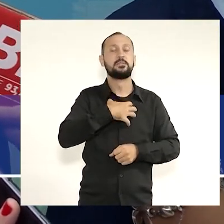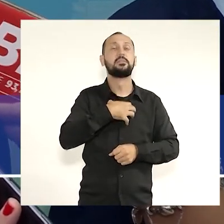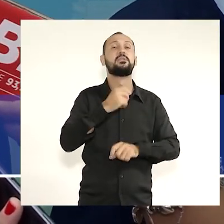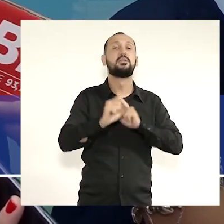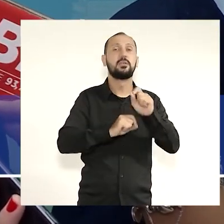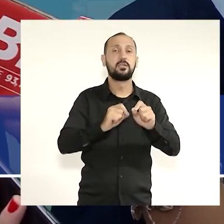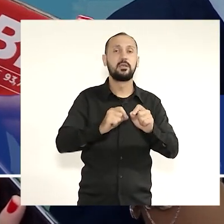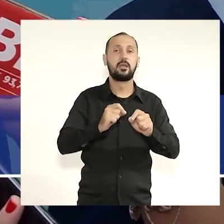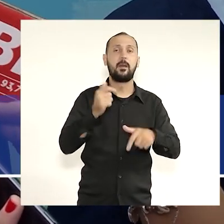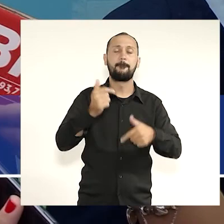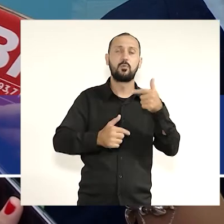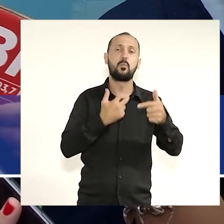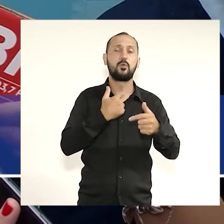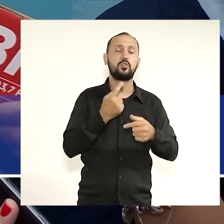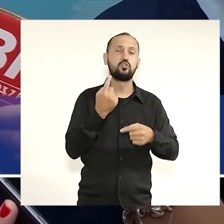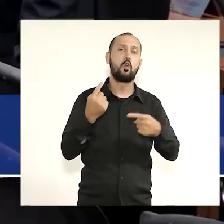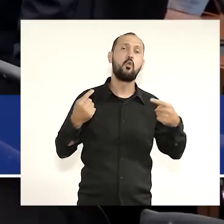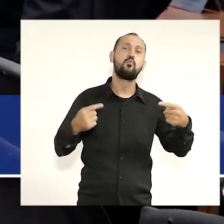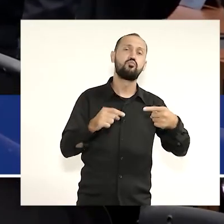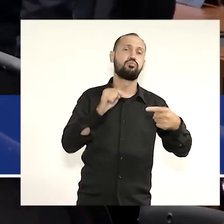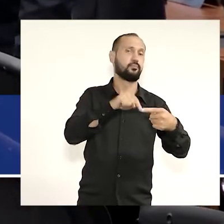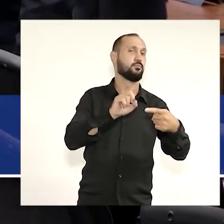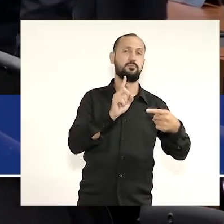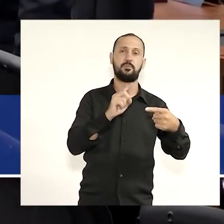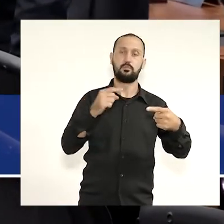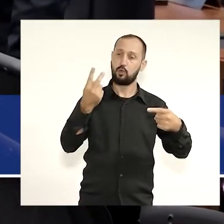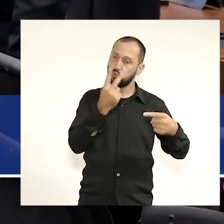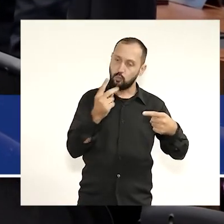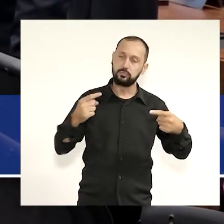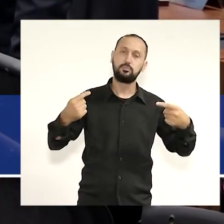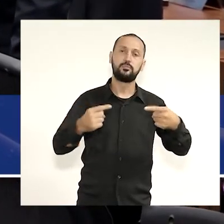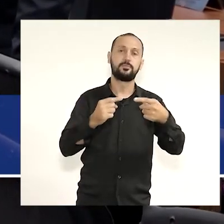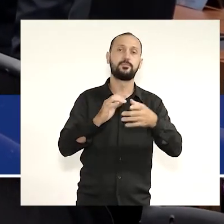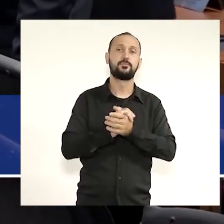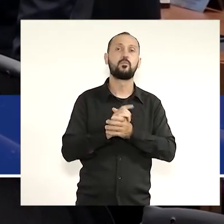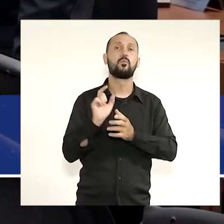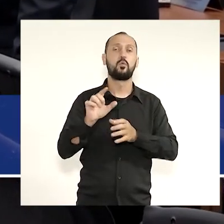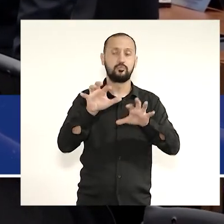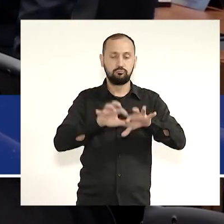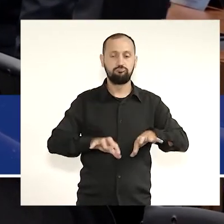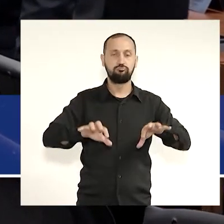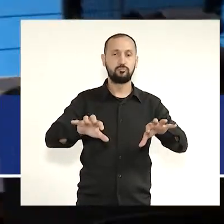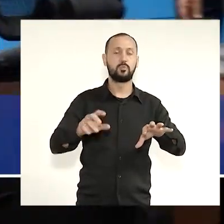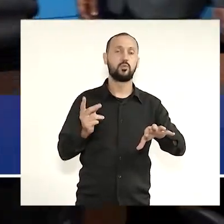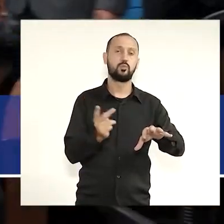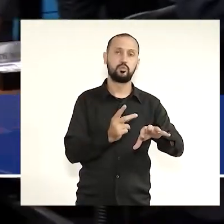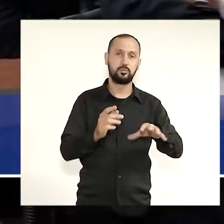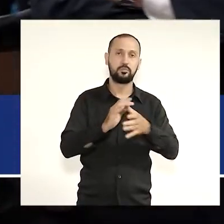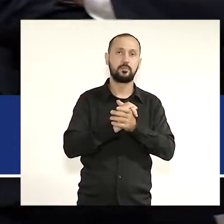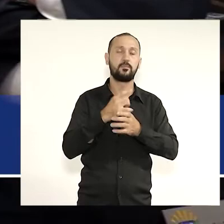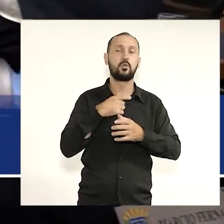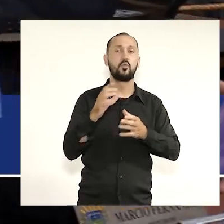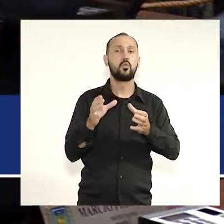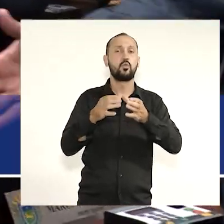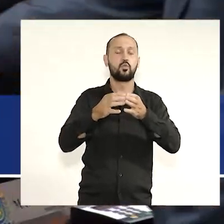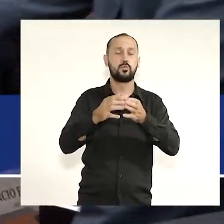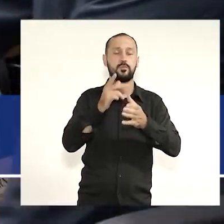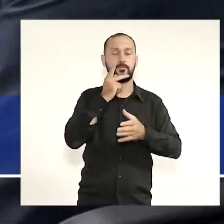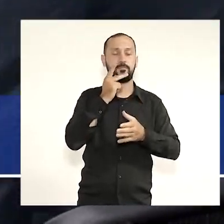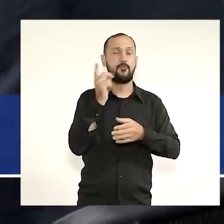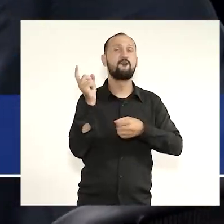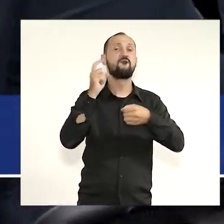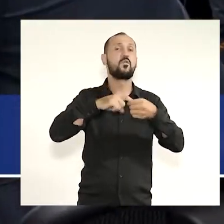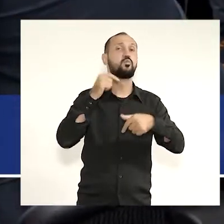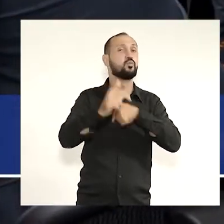acreditam que a política não pode ter um lado só. Hoje, a Assembleia possui 2 blocos parlamentares e uma bancada partidária.